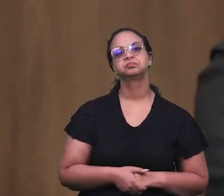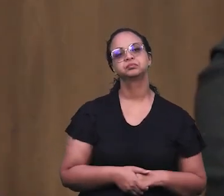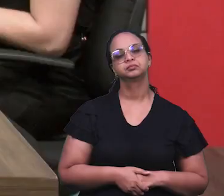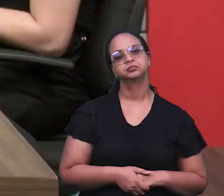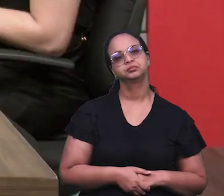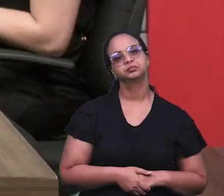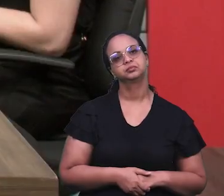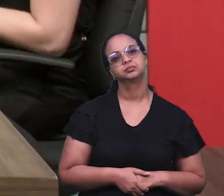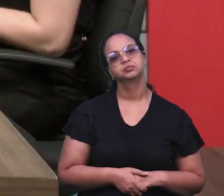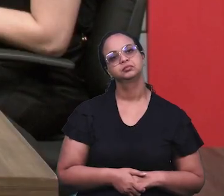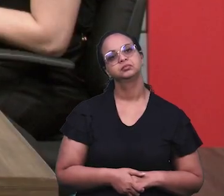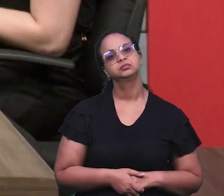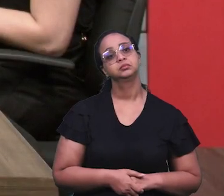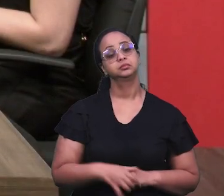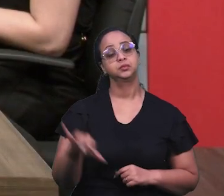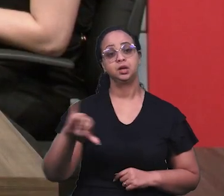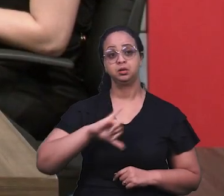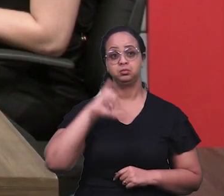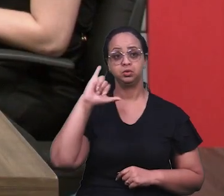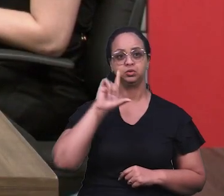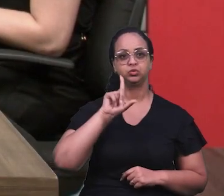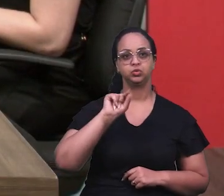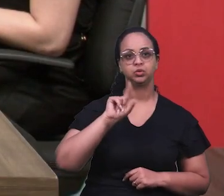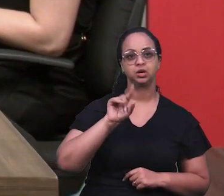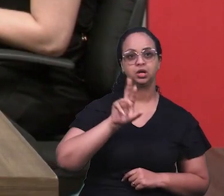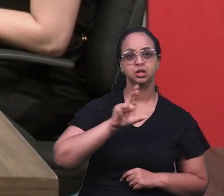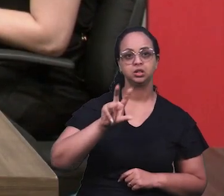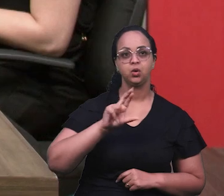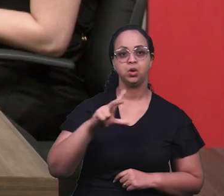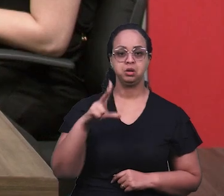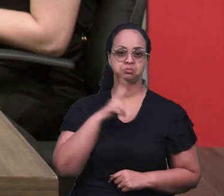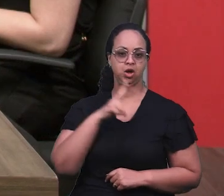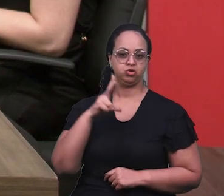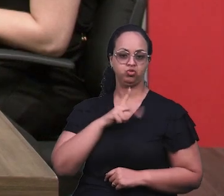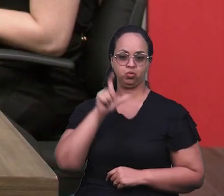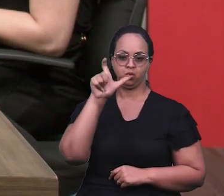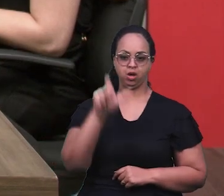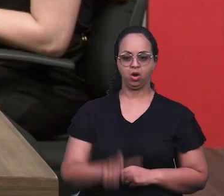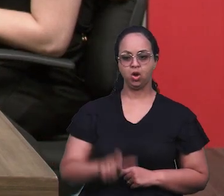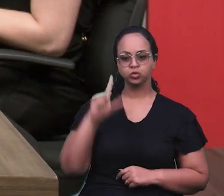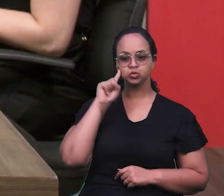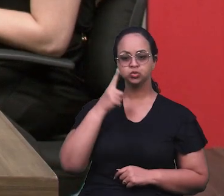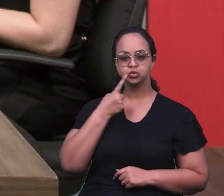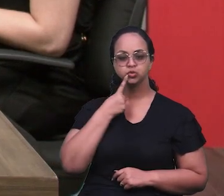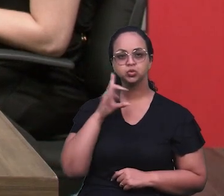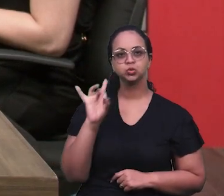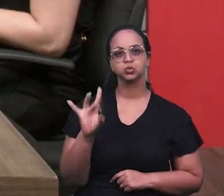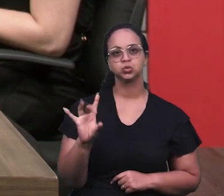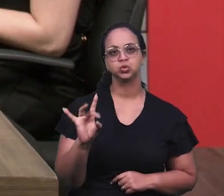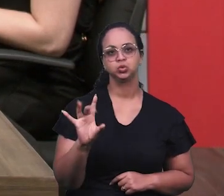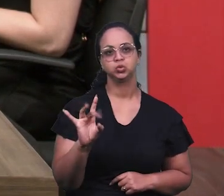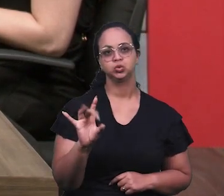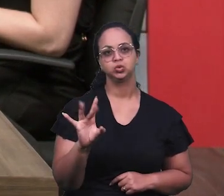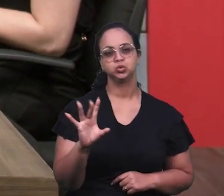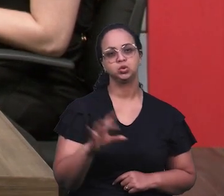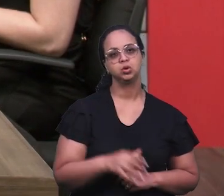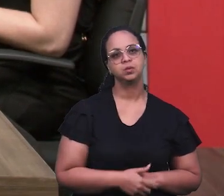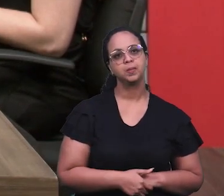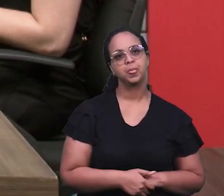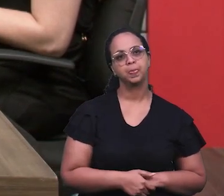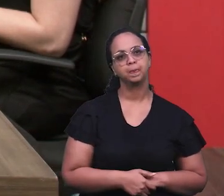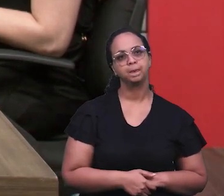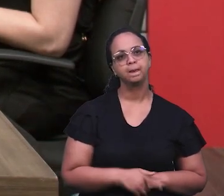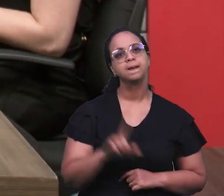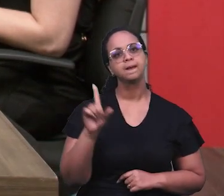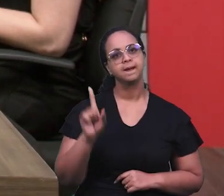forma. E uma coisa que é importante falar, que não é um batismo exclusivo do surdo. Vai ser só o surdo, o intérprete do pastor que vai entrar naquele momento.